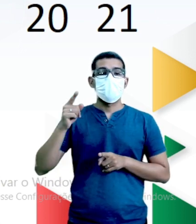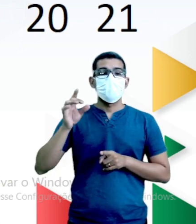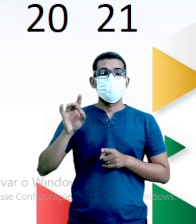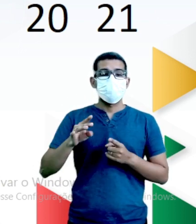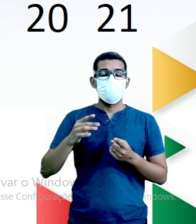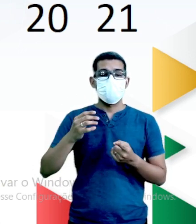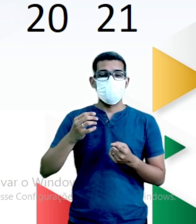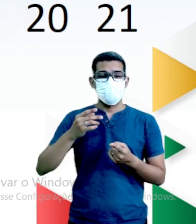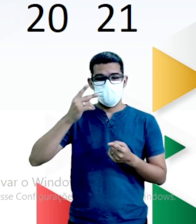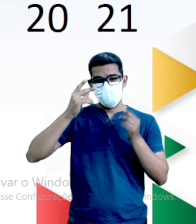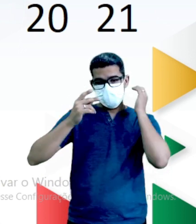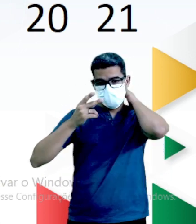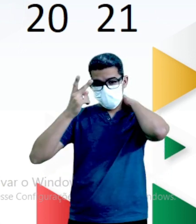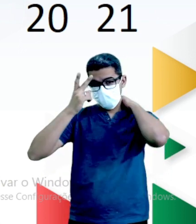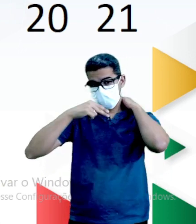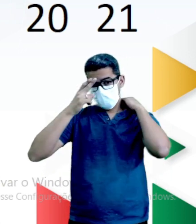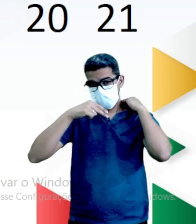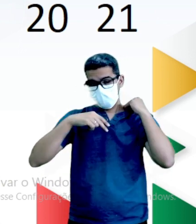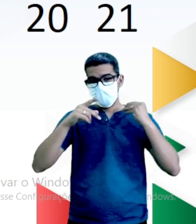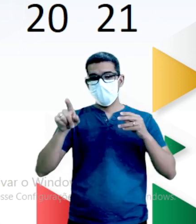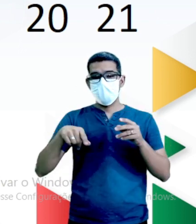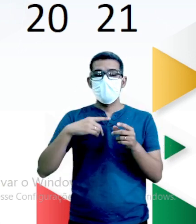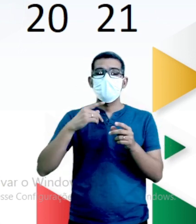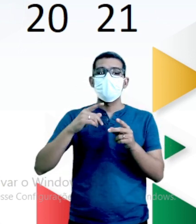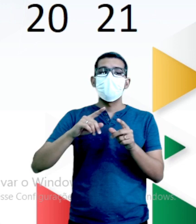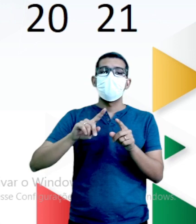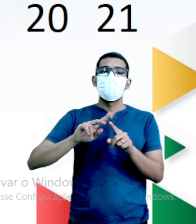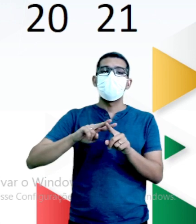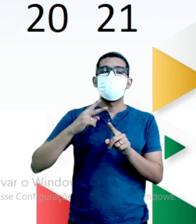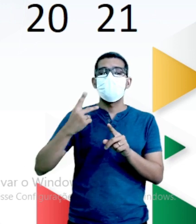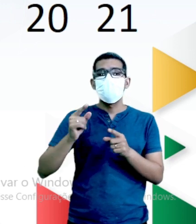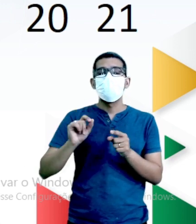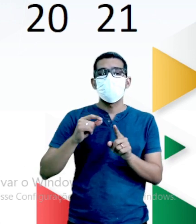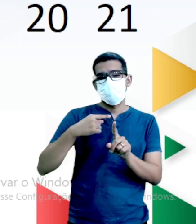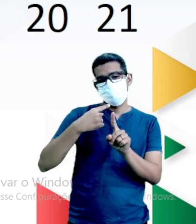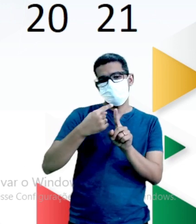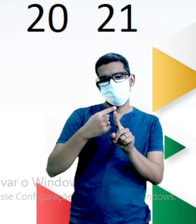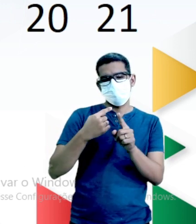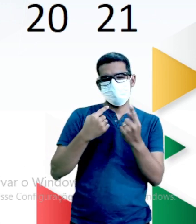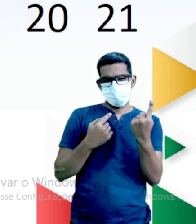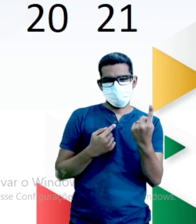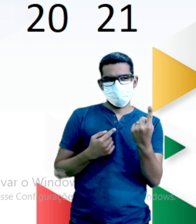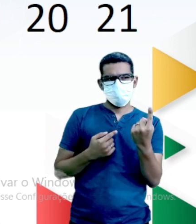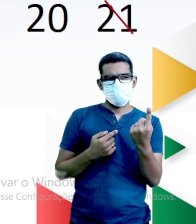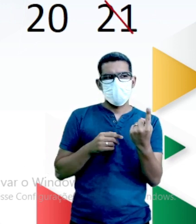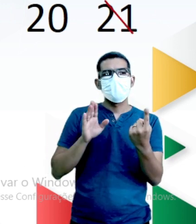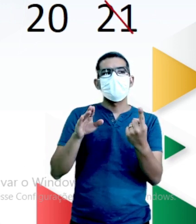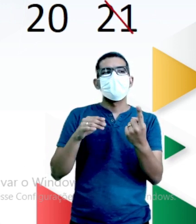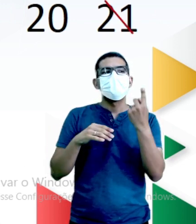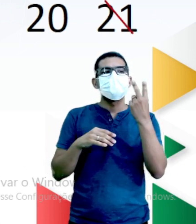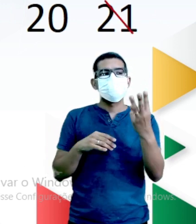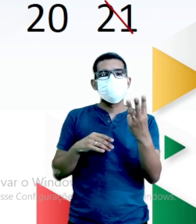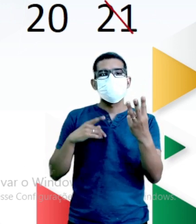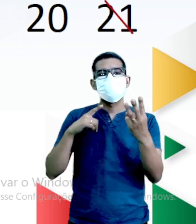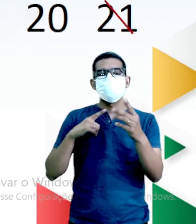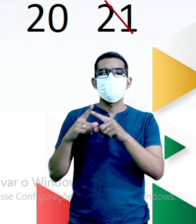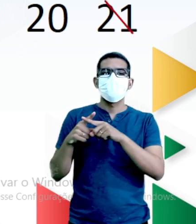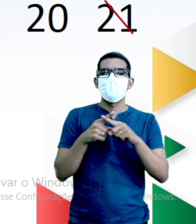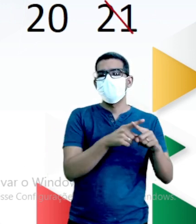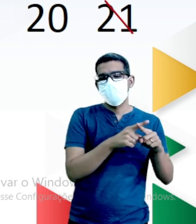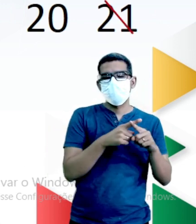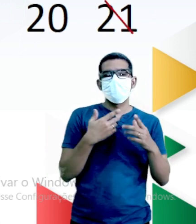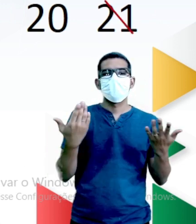e o por número 1, beleza? Só que a gente vai marcar os múltiplos de 3 que não são primos, são compostos, beleza?